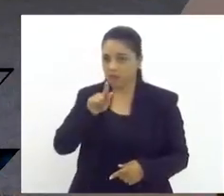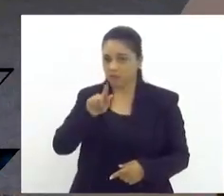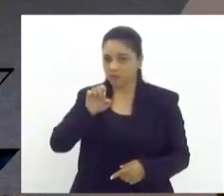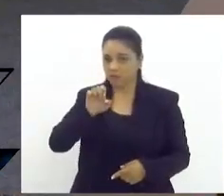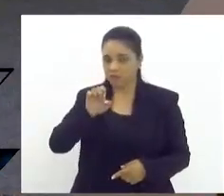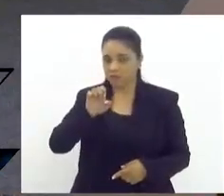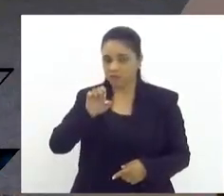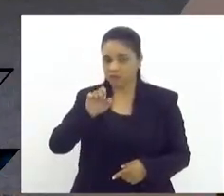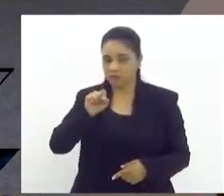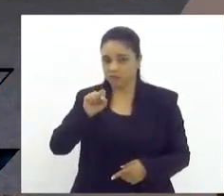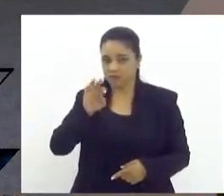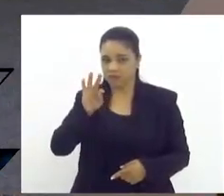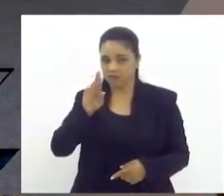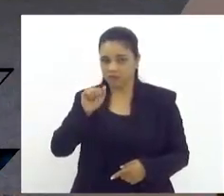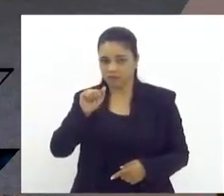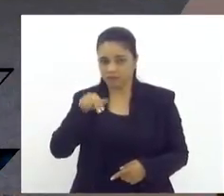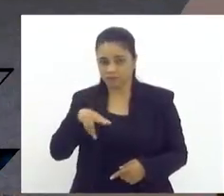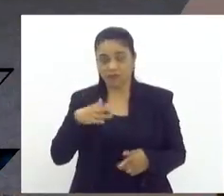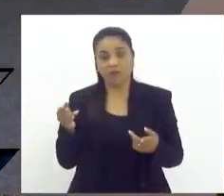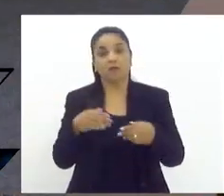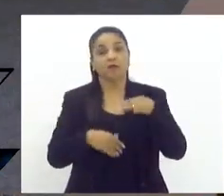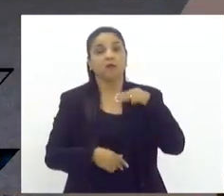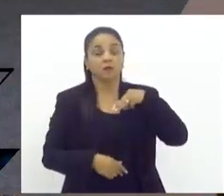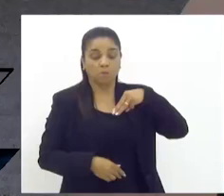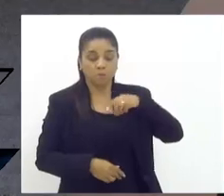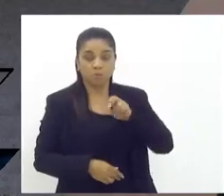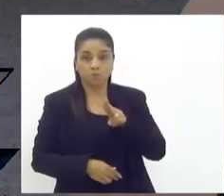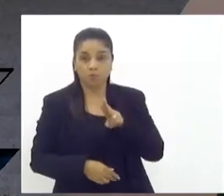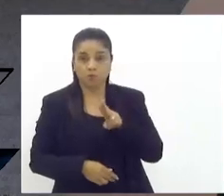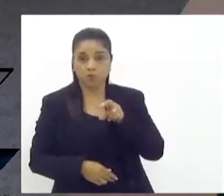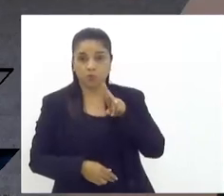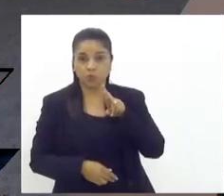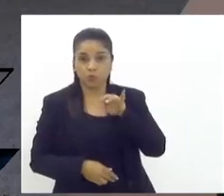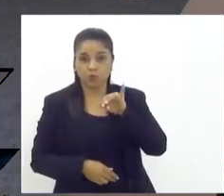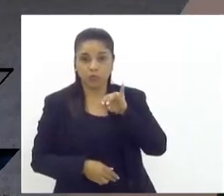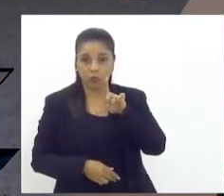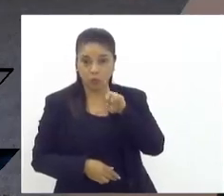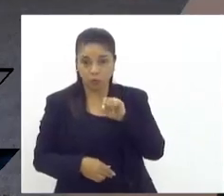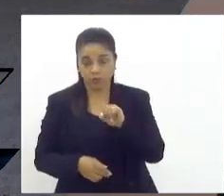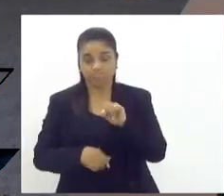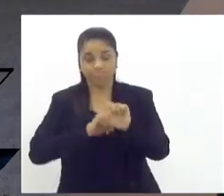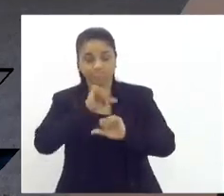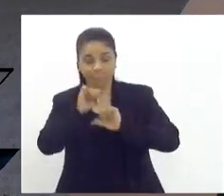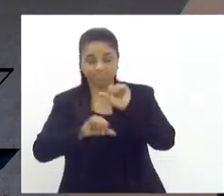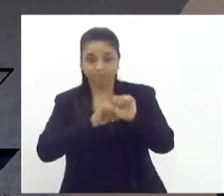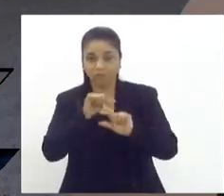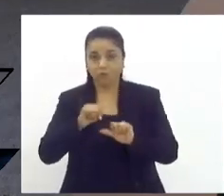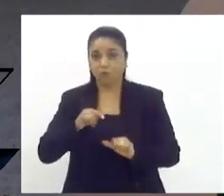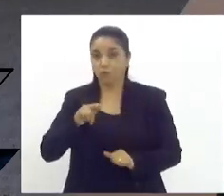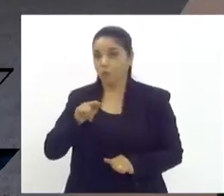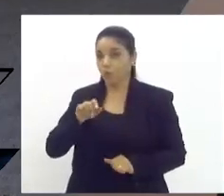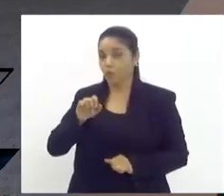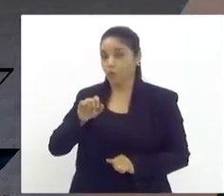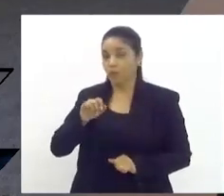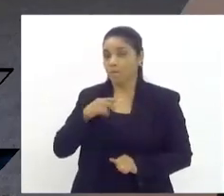presidida pelo Conselheiro Murilo Leal que se tornou um Hugo Chávez da agetransp já tá há cinco anos lá